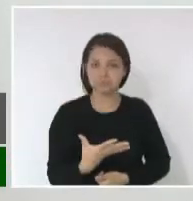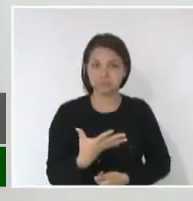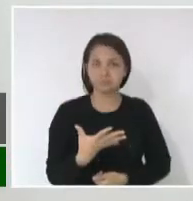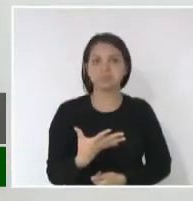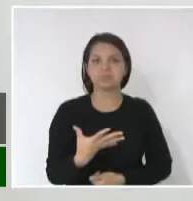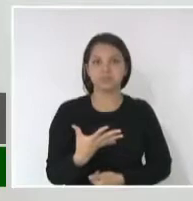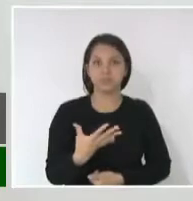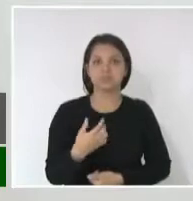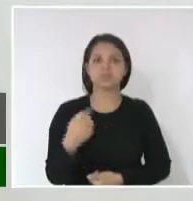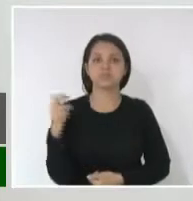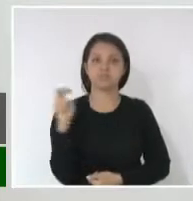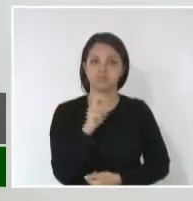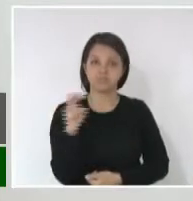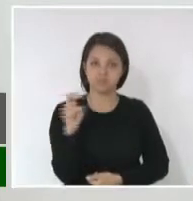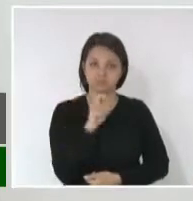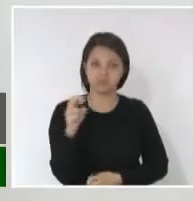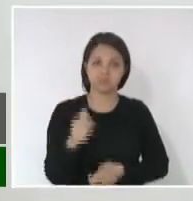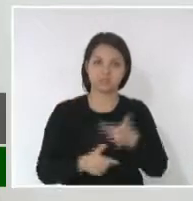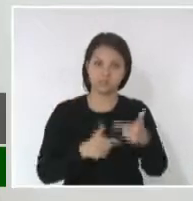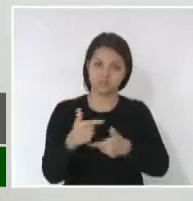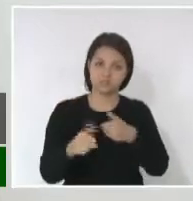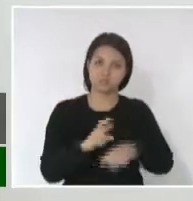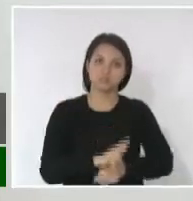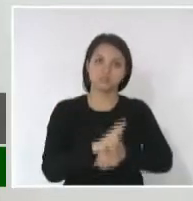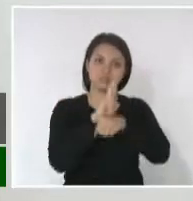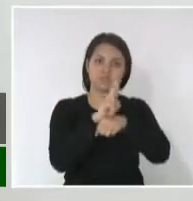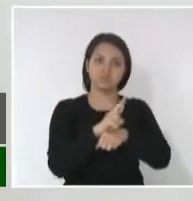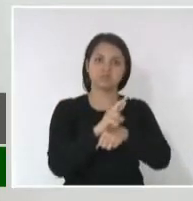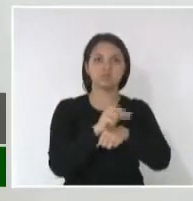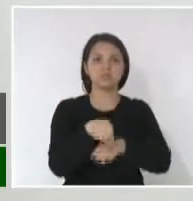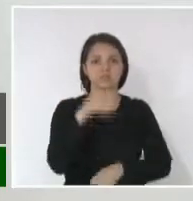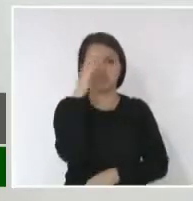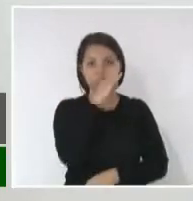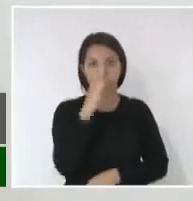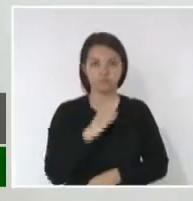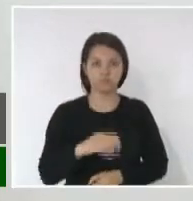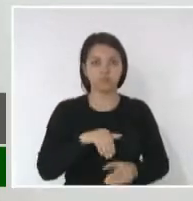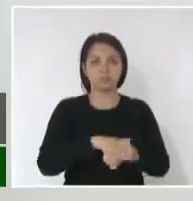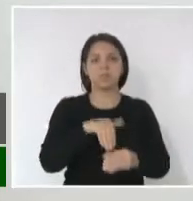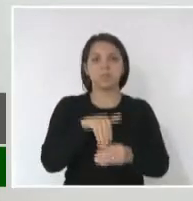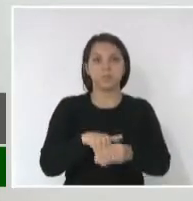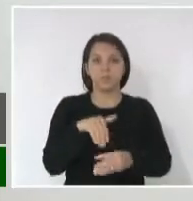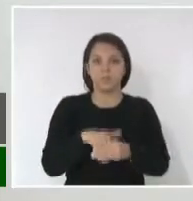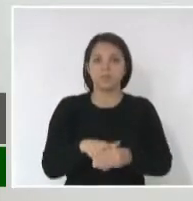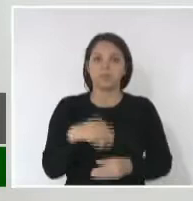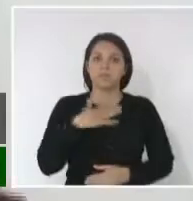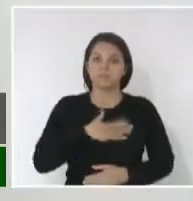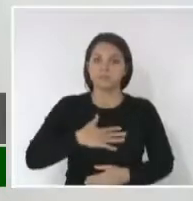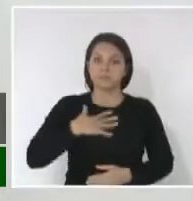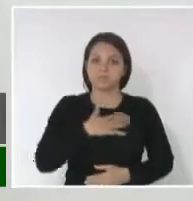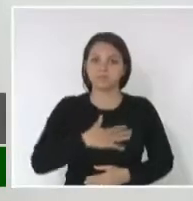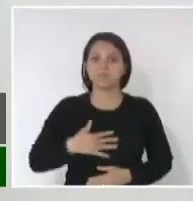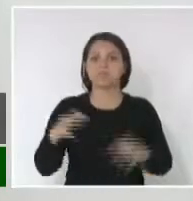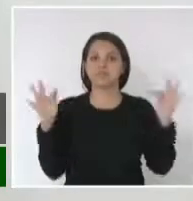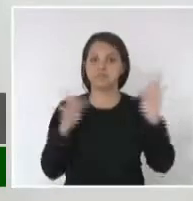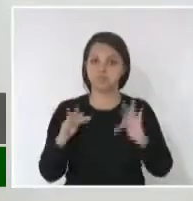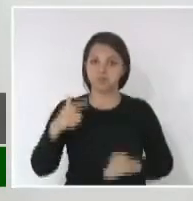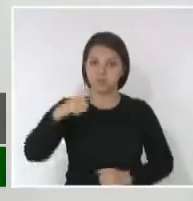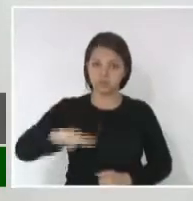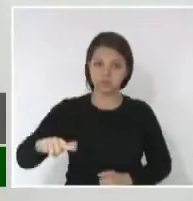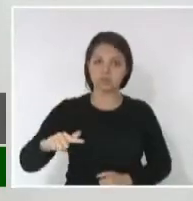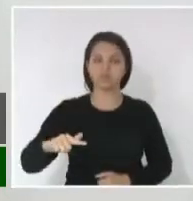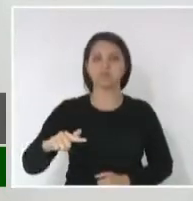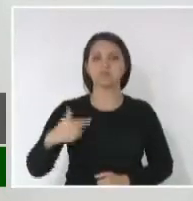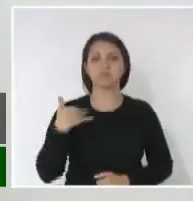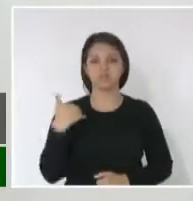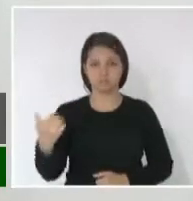a minha quinta missão em observação internacional de eleições e eu fico muito contente por ser mais uma vez convocado. É